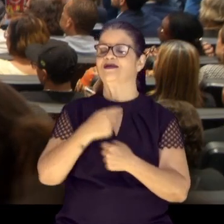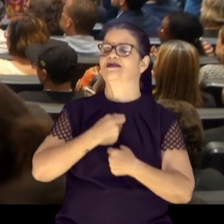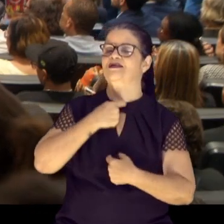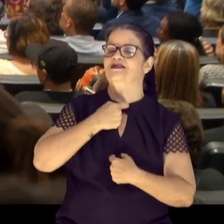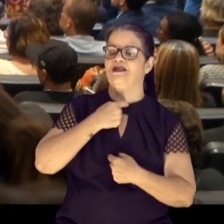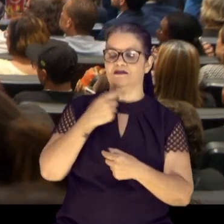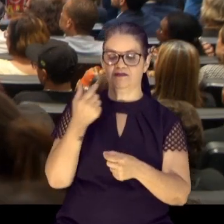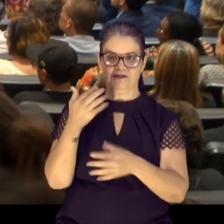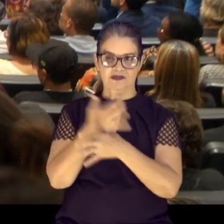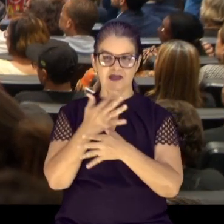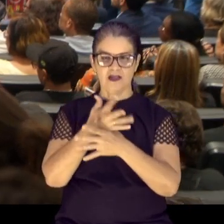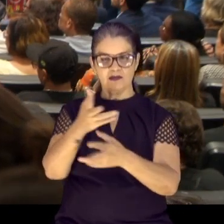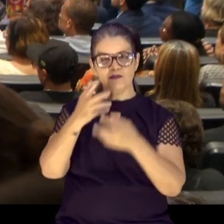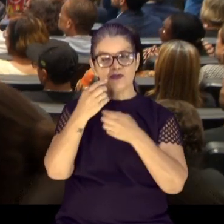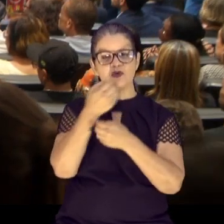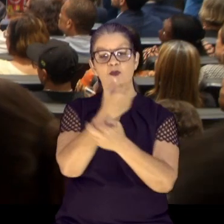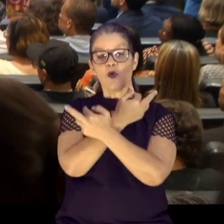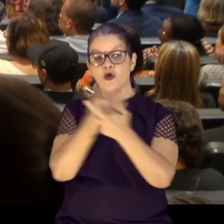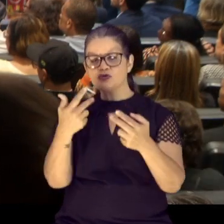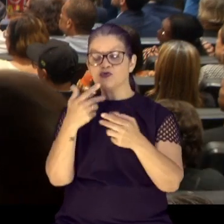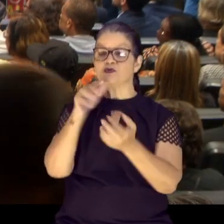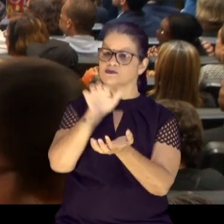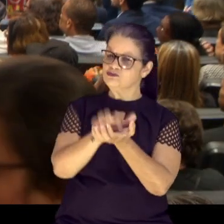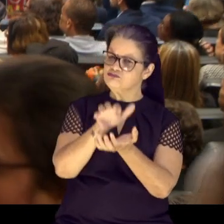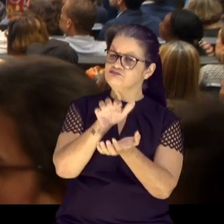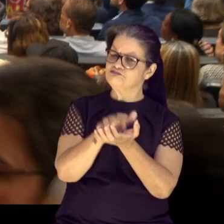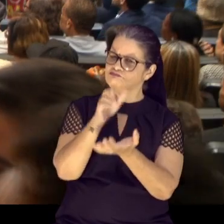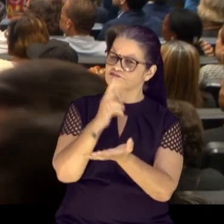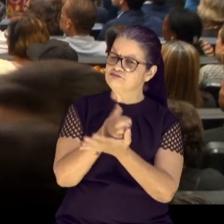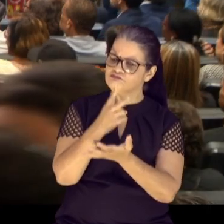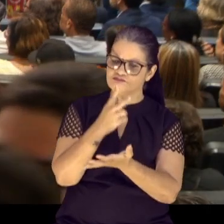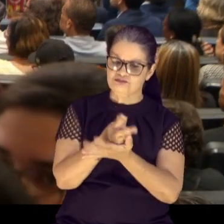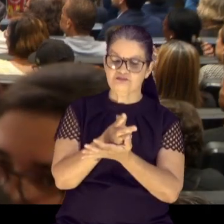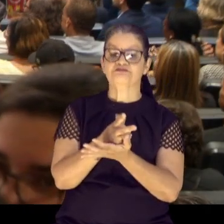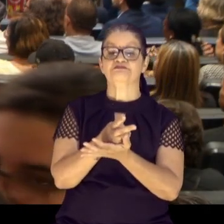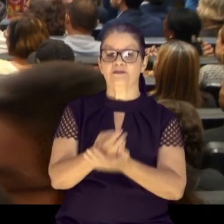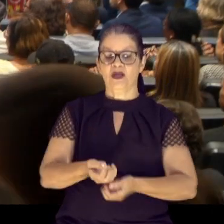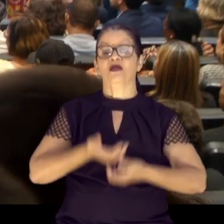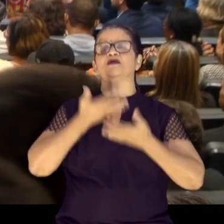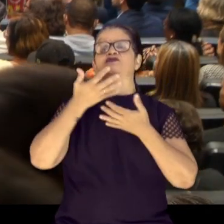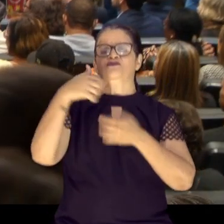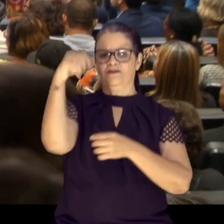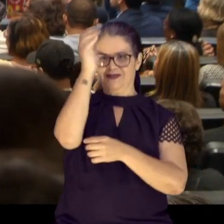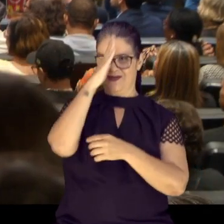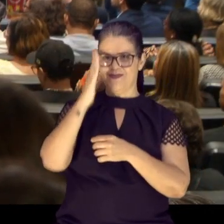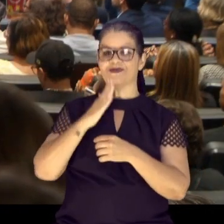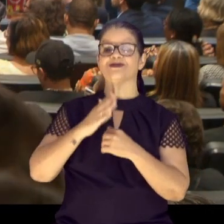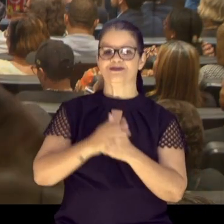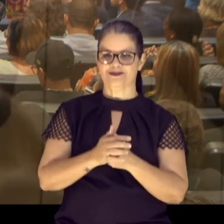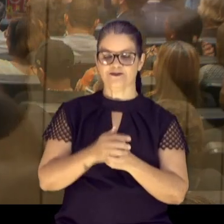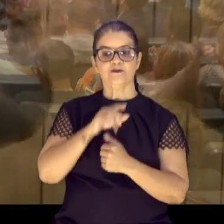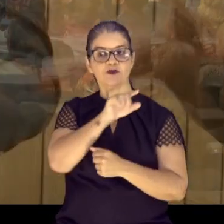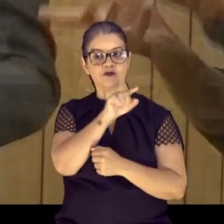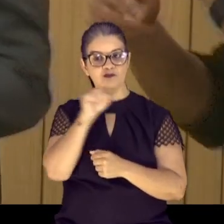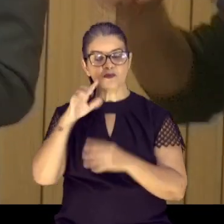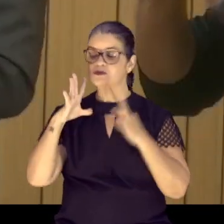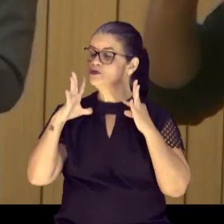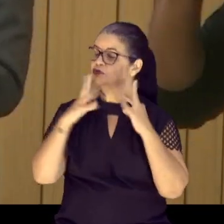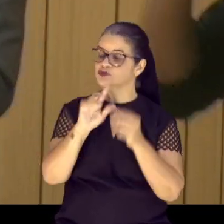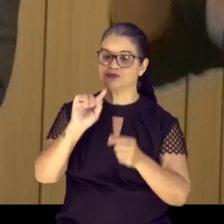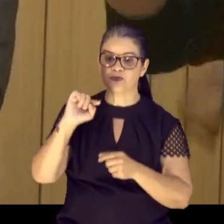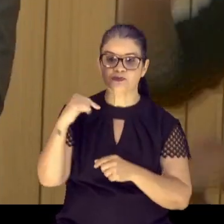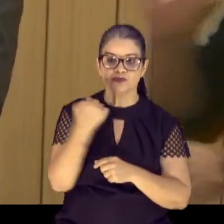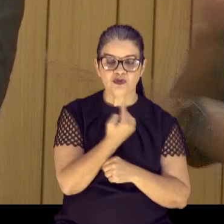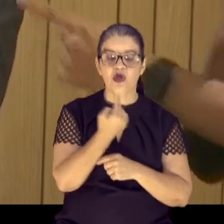percebeu como as coisas de Pernambuco continuam a inspirar o Brasil. Vocês, todos nós